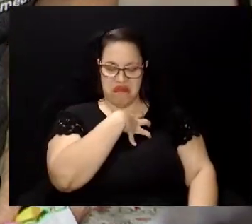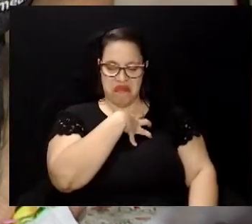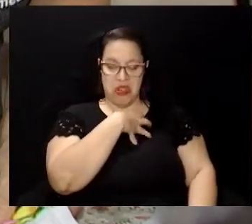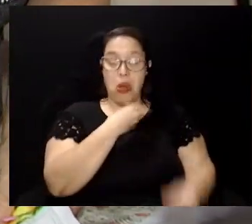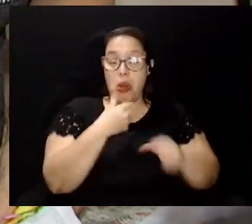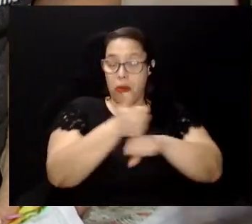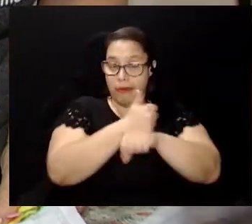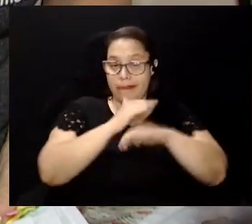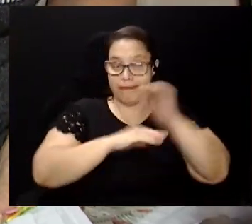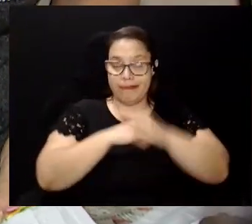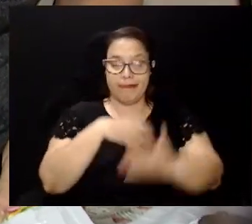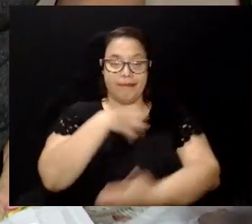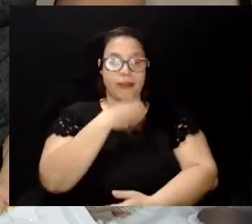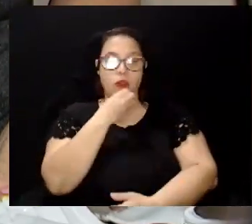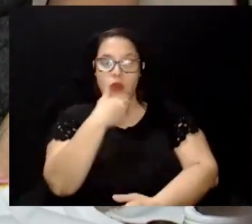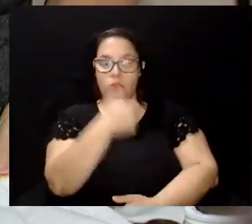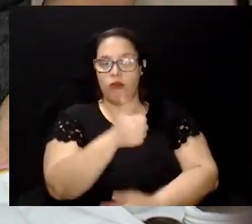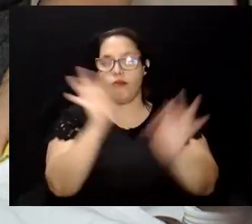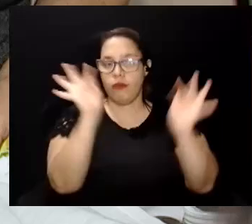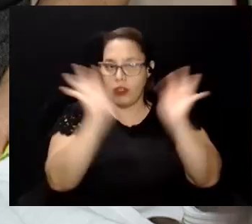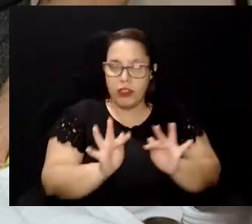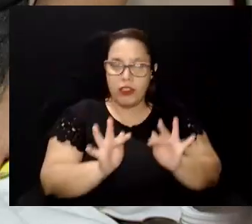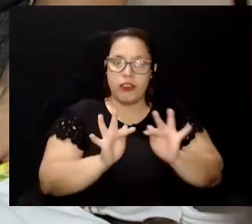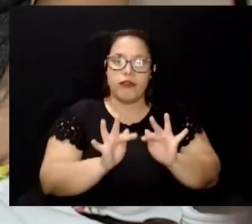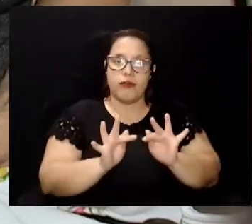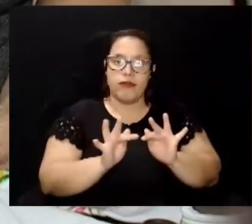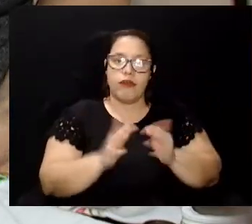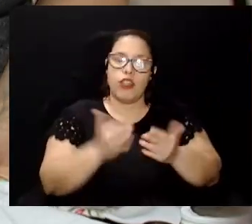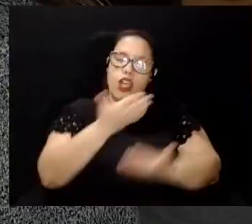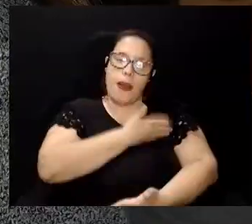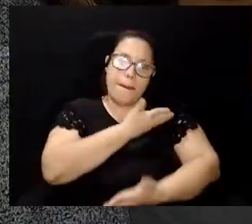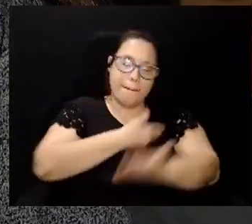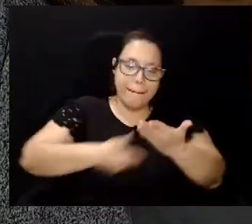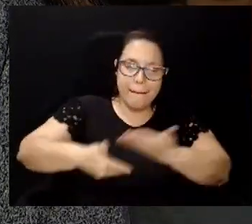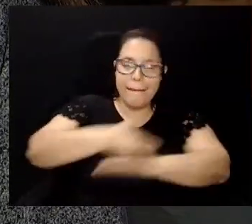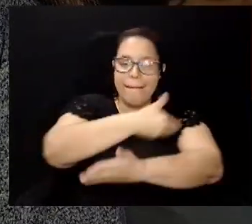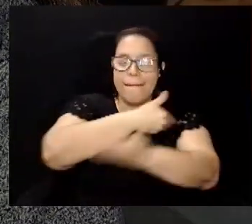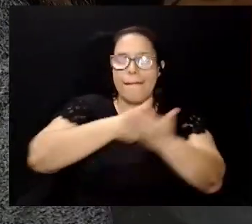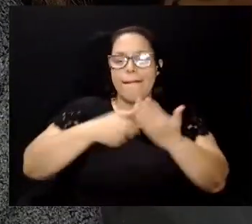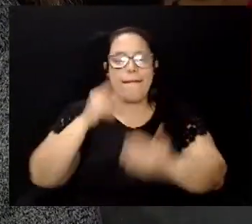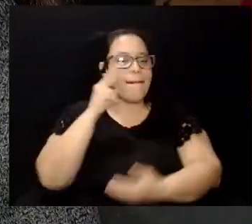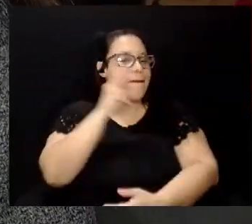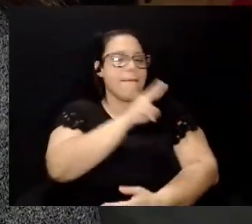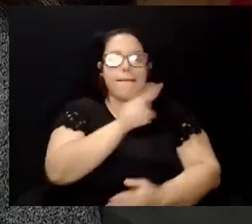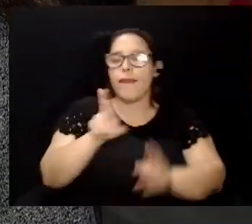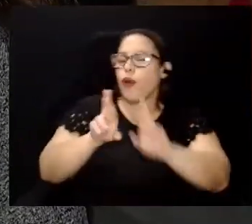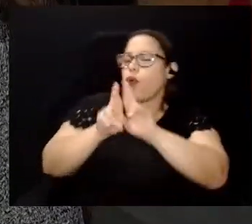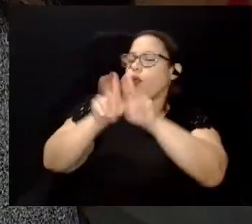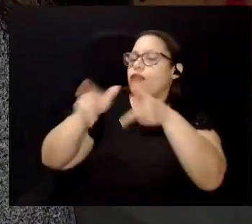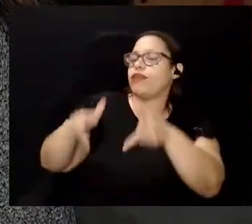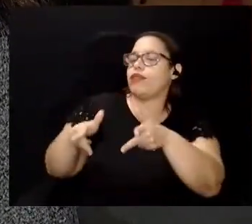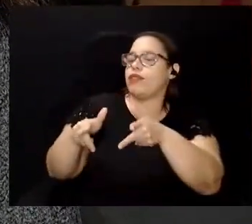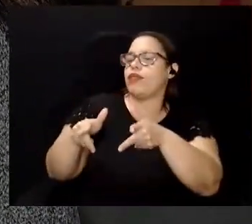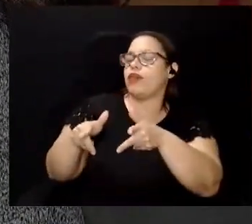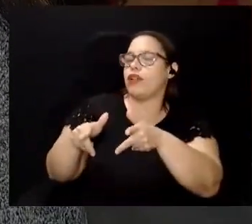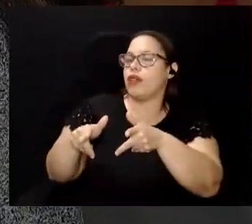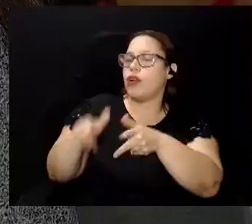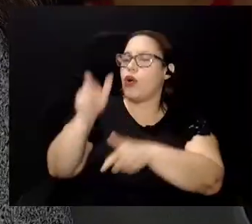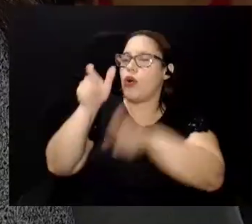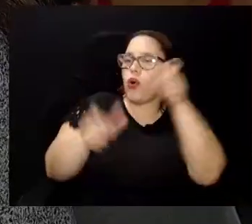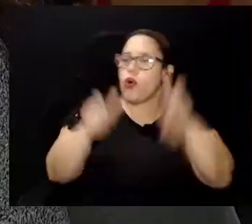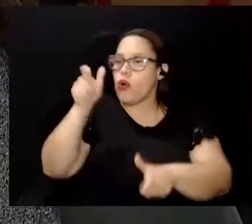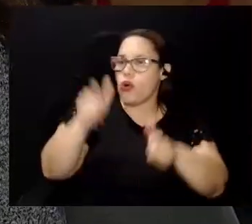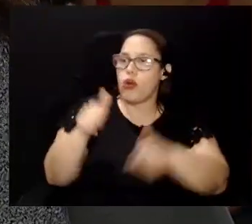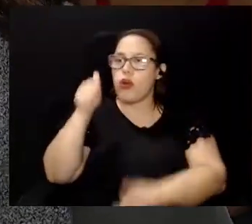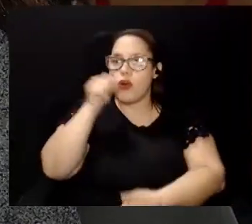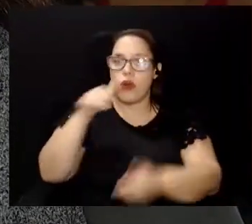eu me sinto, assim, como profissional realizada, né? Fora que a gente pega amizade, né? E a gente vê a diferença, né? De